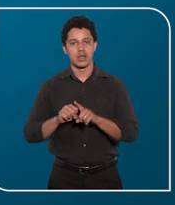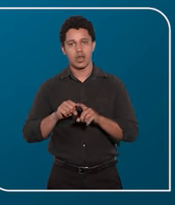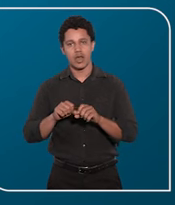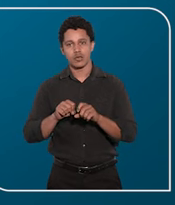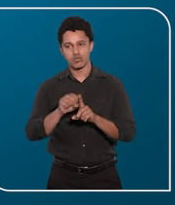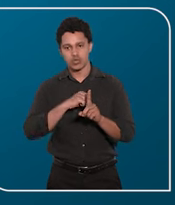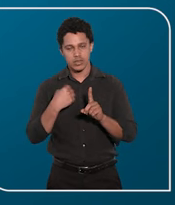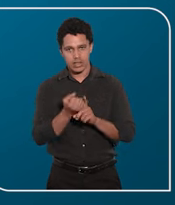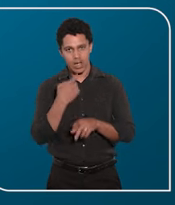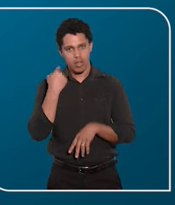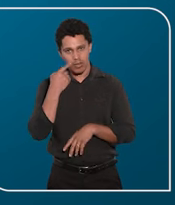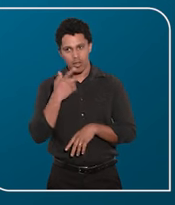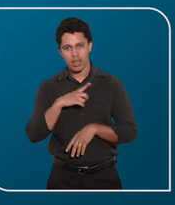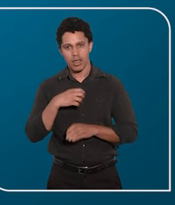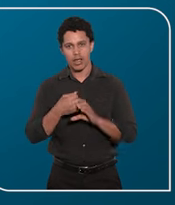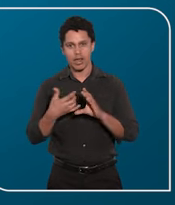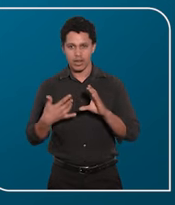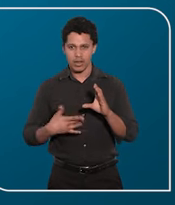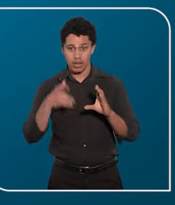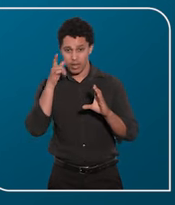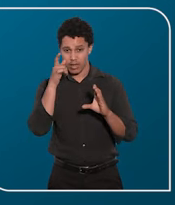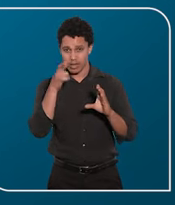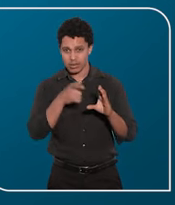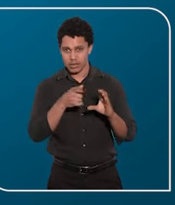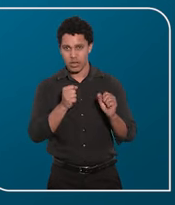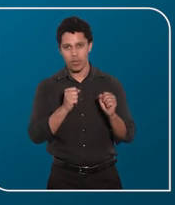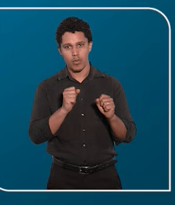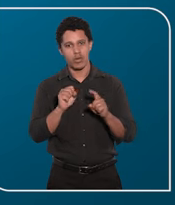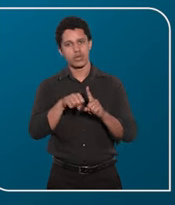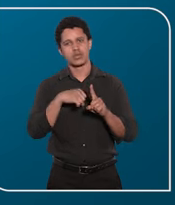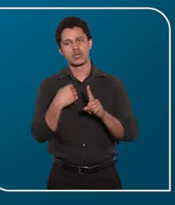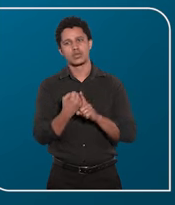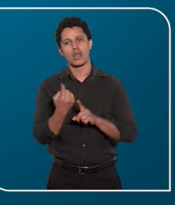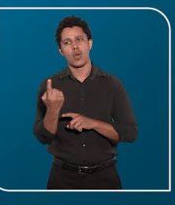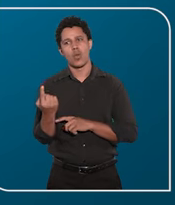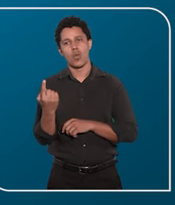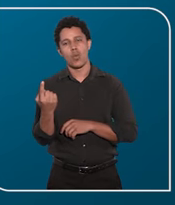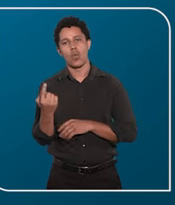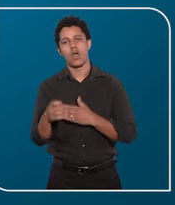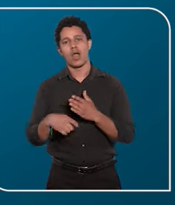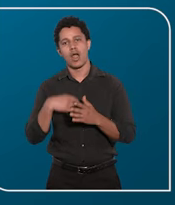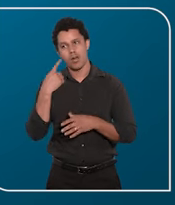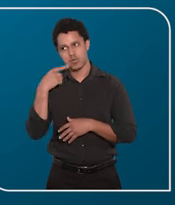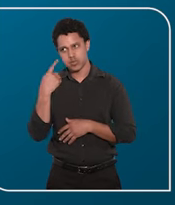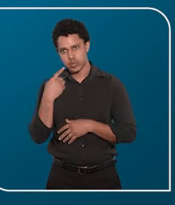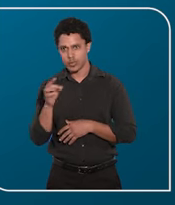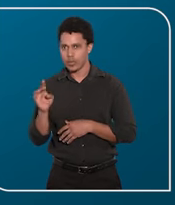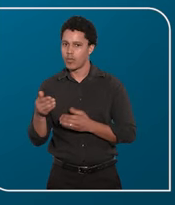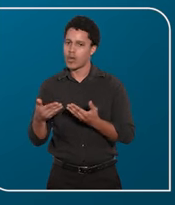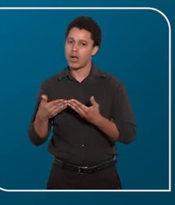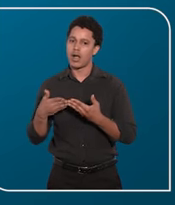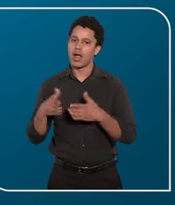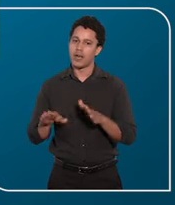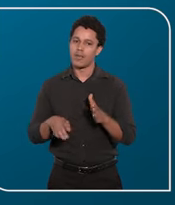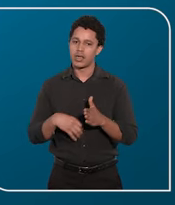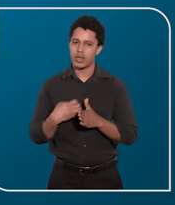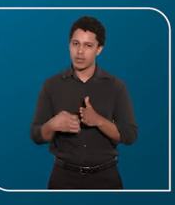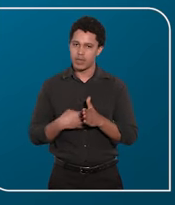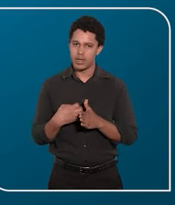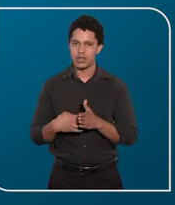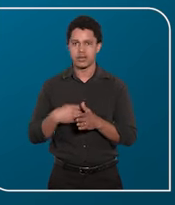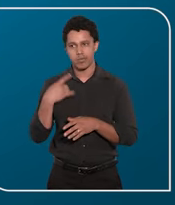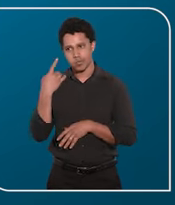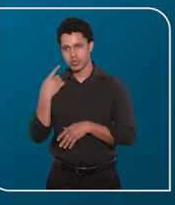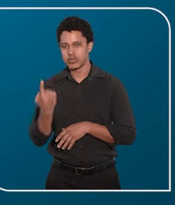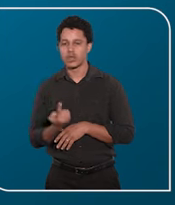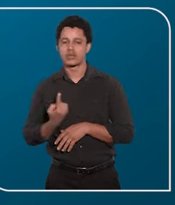característica interessante, que ela pode ser, né, tanto uma sociedade de um advogado só, né, ou seja, eu posso exercer a advocacia